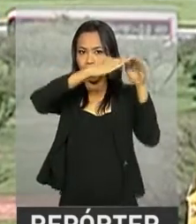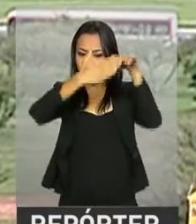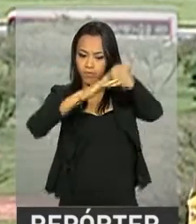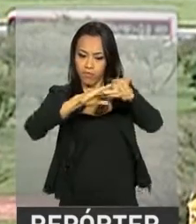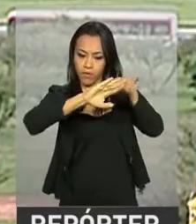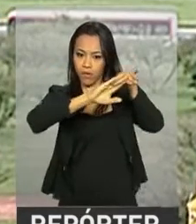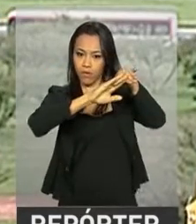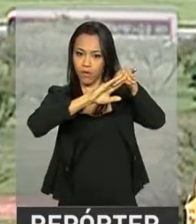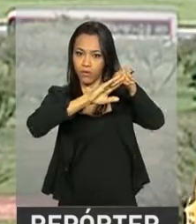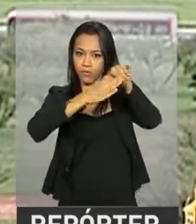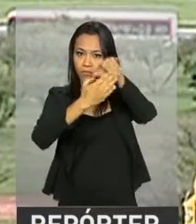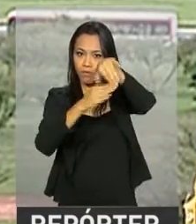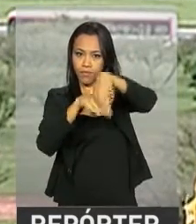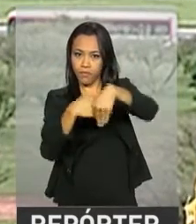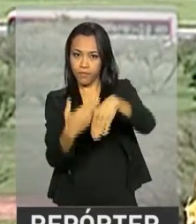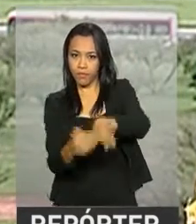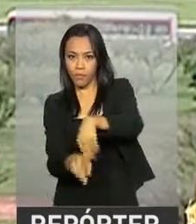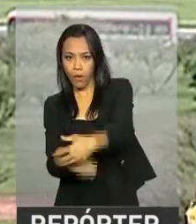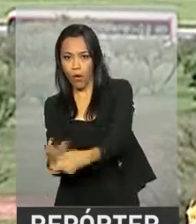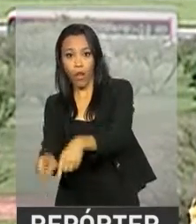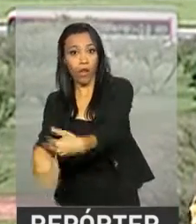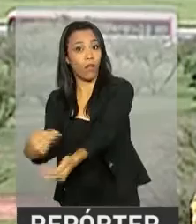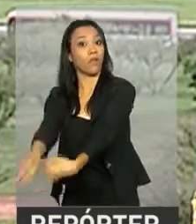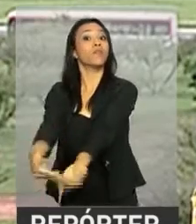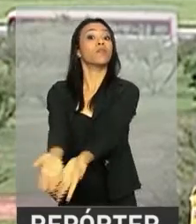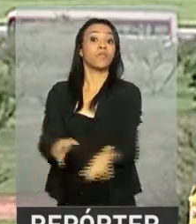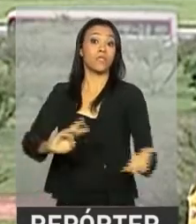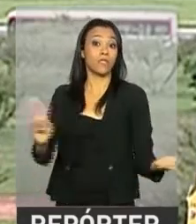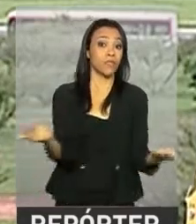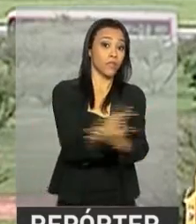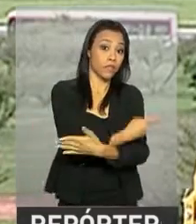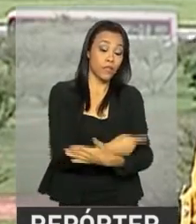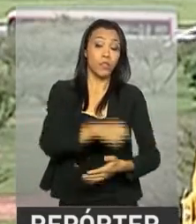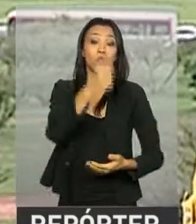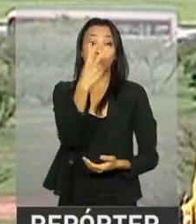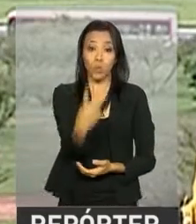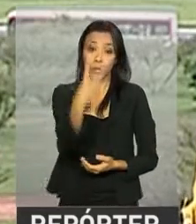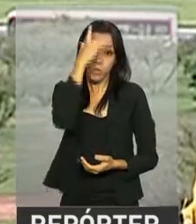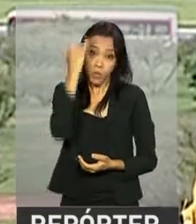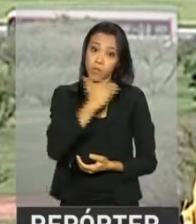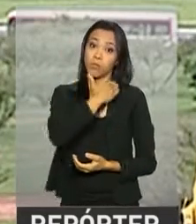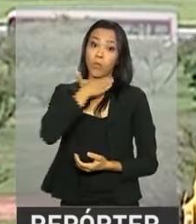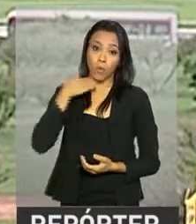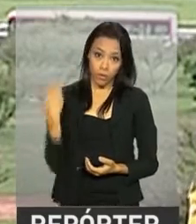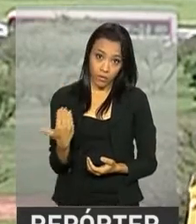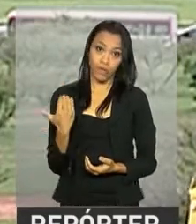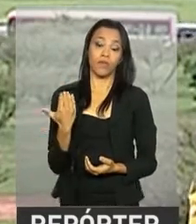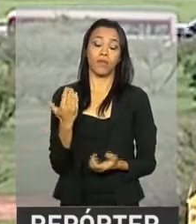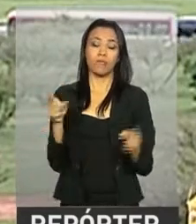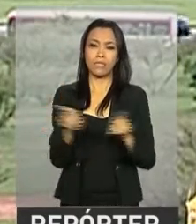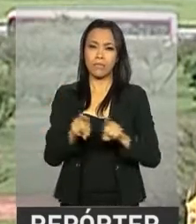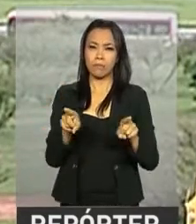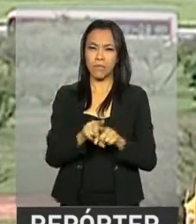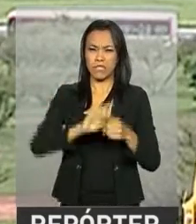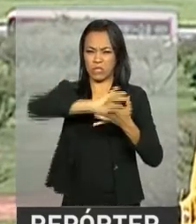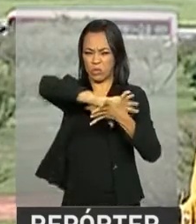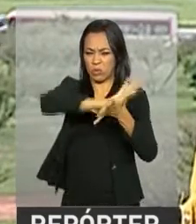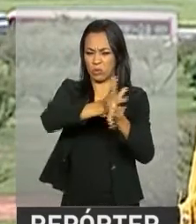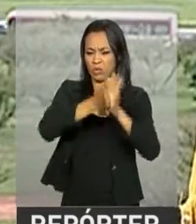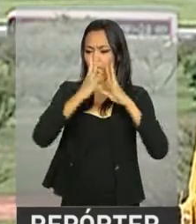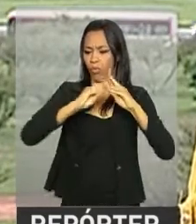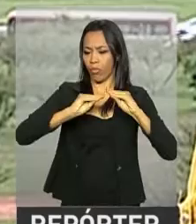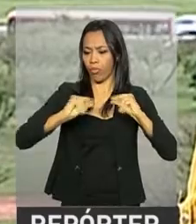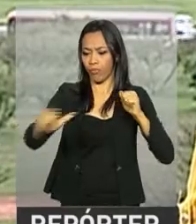caiu 200 metros e acabou levando à morte de duas pessoas e à destruição completa de três casas.